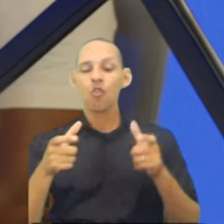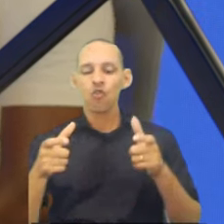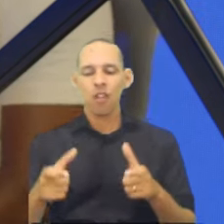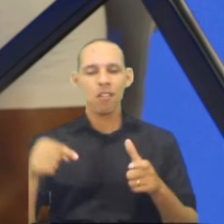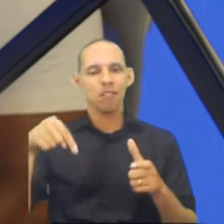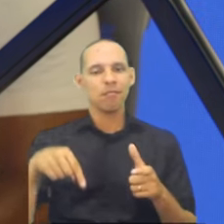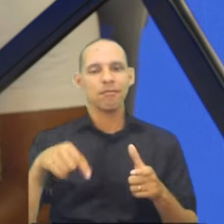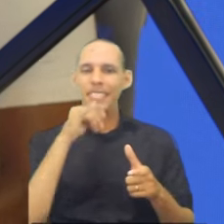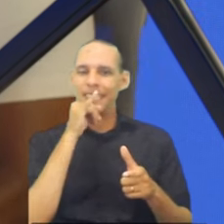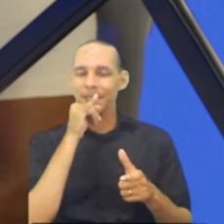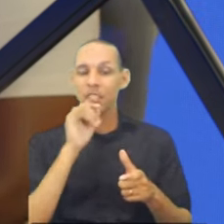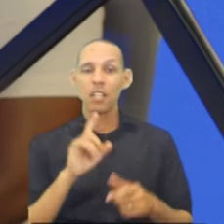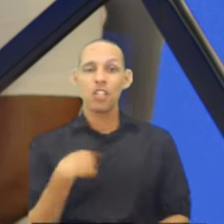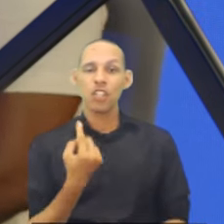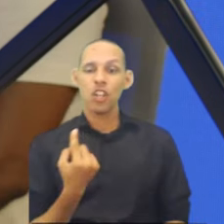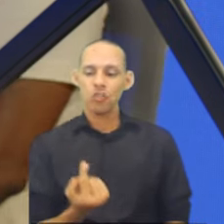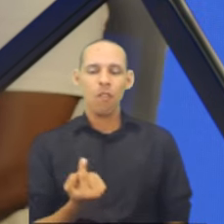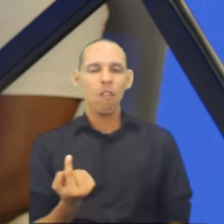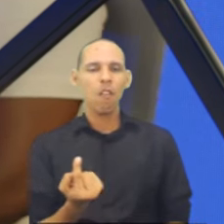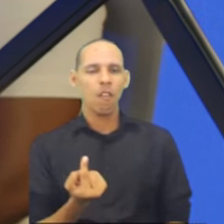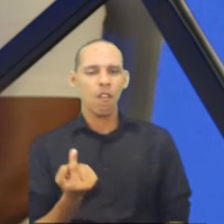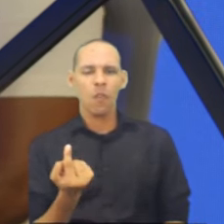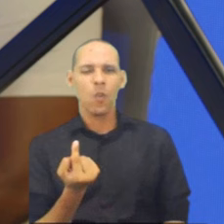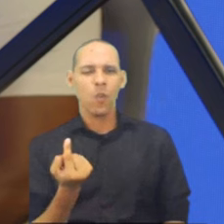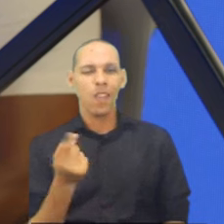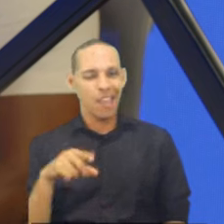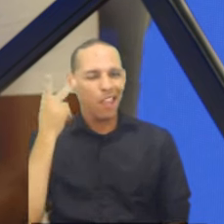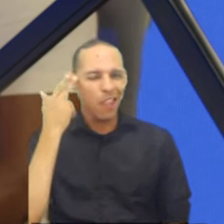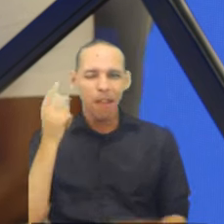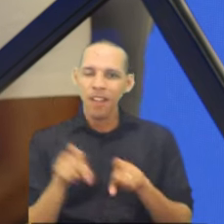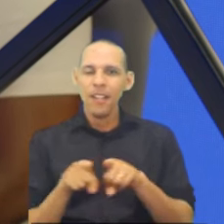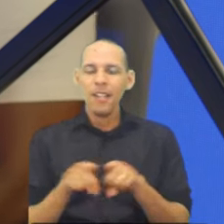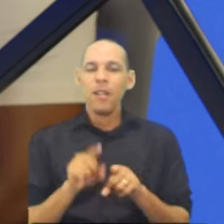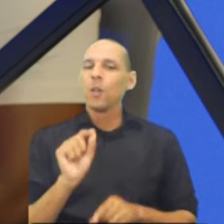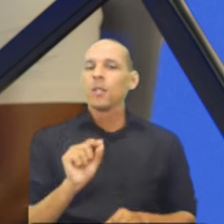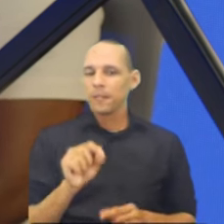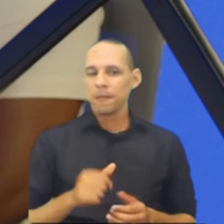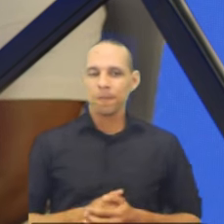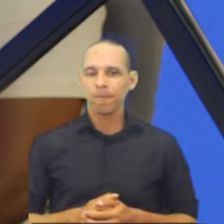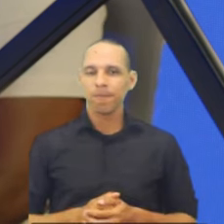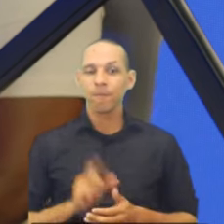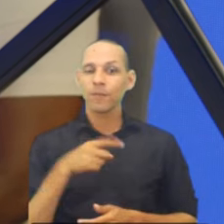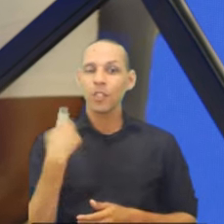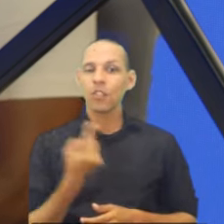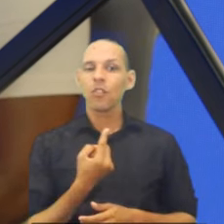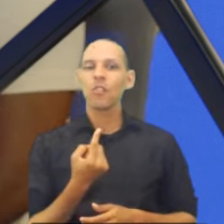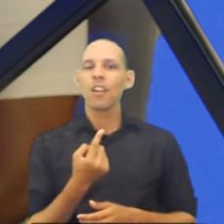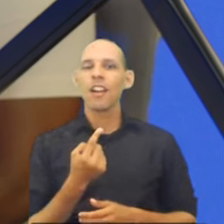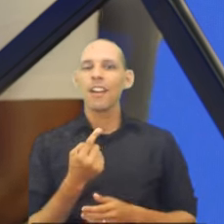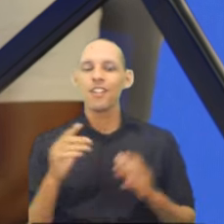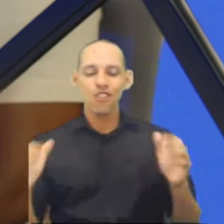bem nesse lugar aqui né E quando você tá Tá sozinha e outra coisa muito comum e a gente